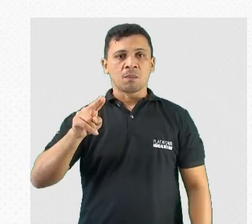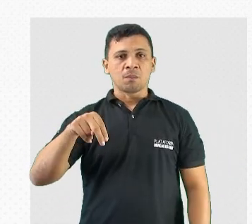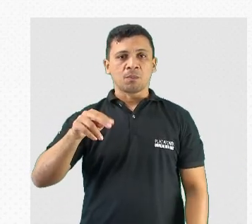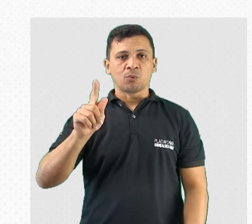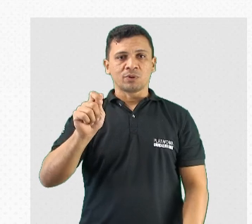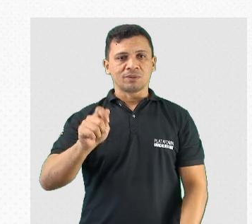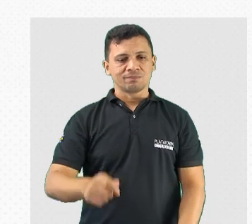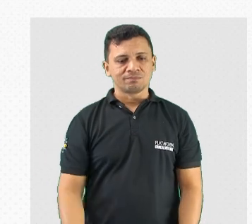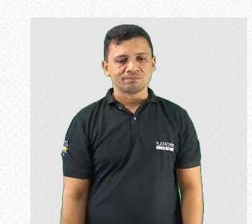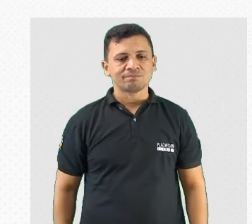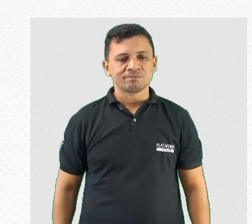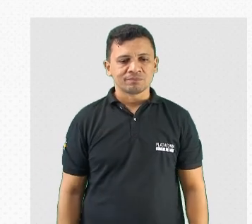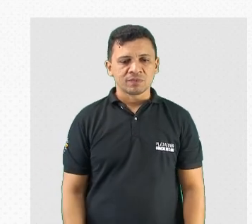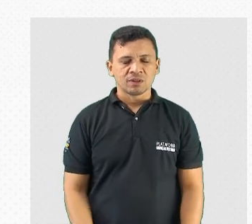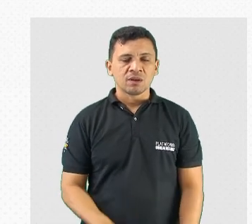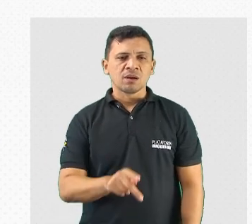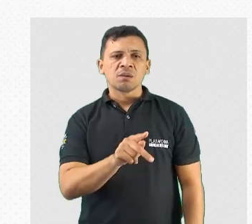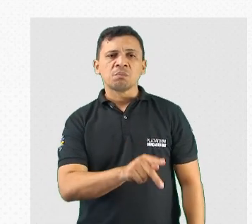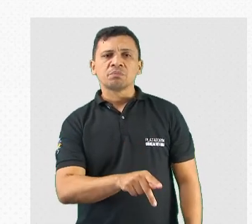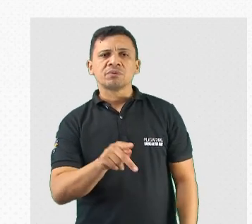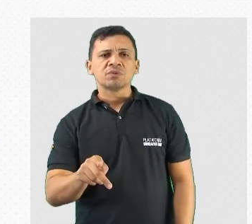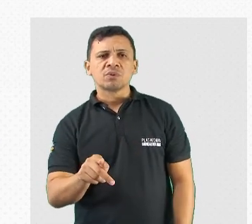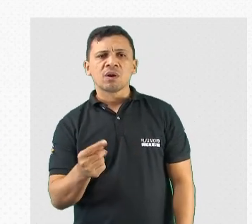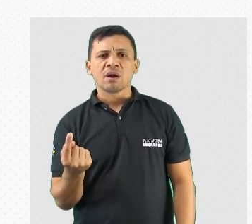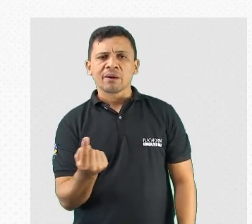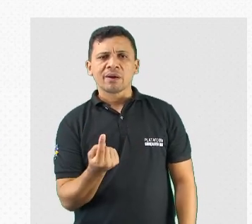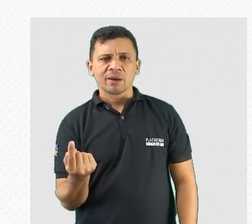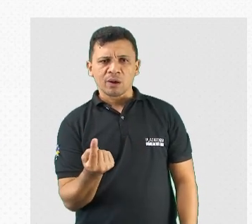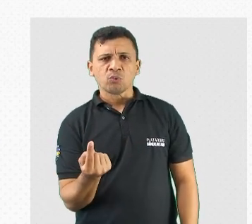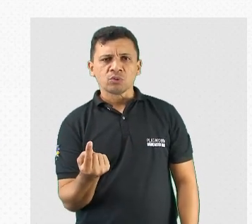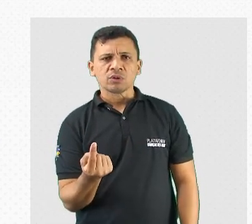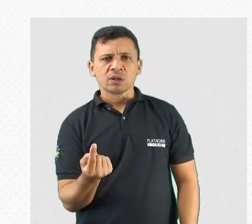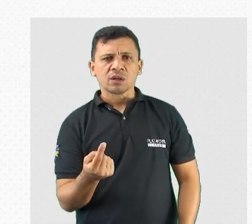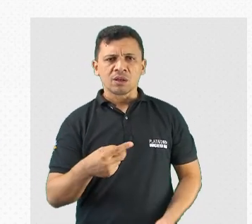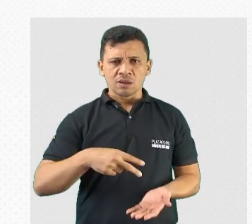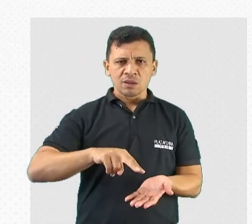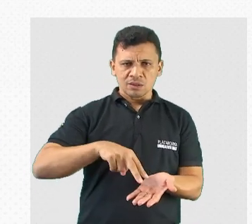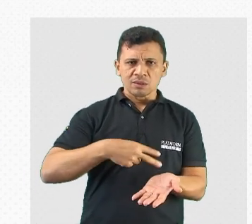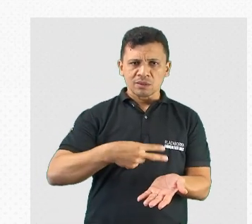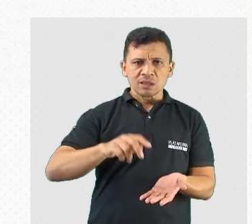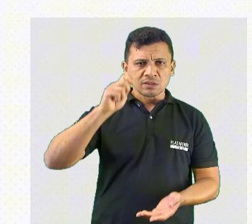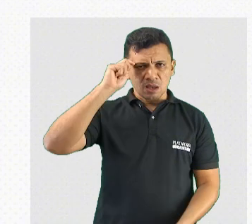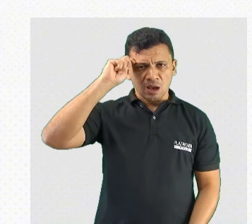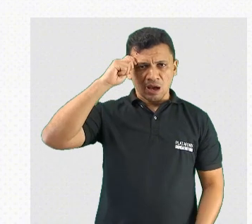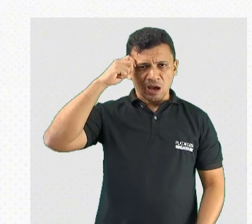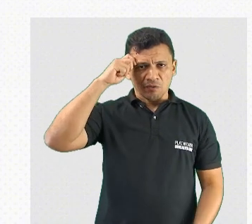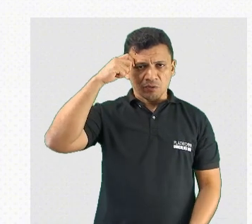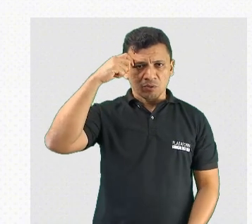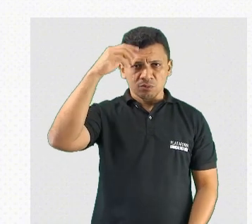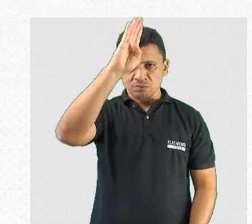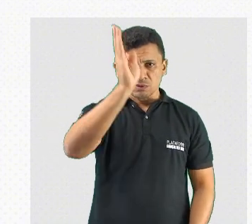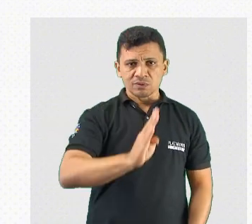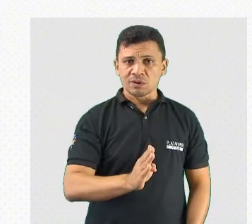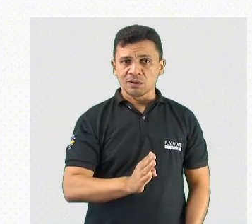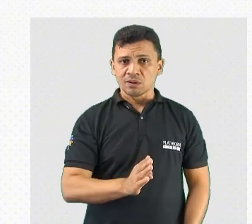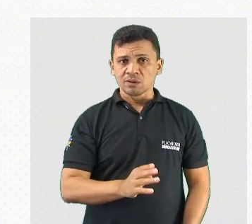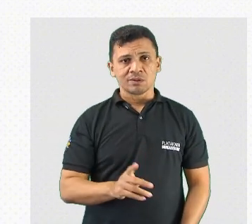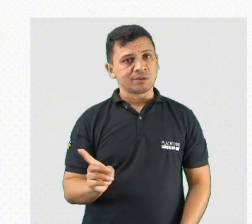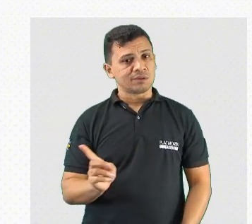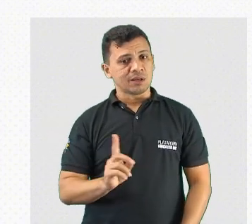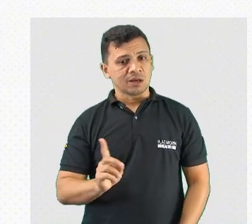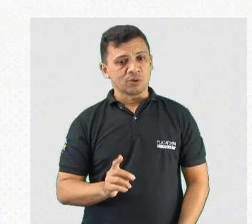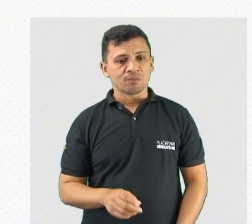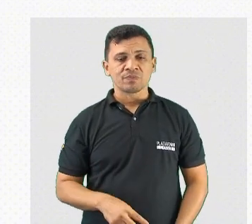punga, certo? Professor, é a única forma e manifestação de danças afro-brasileiras? Nunca. Dança do